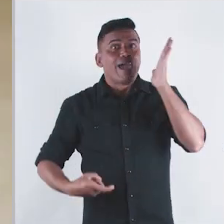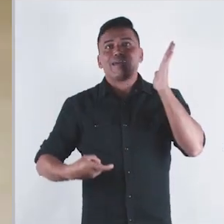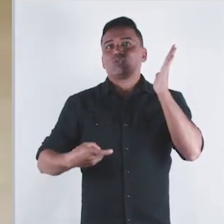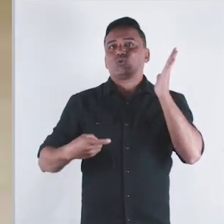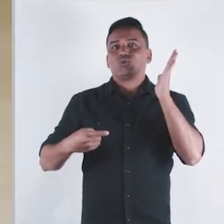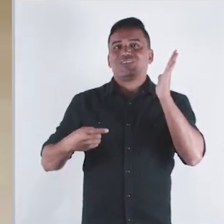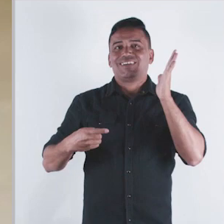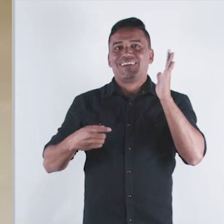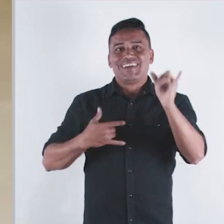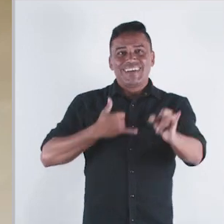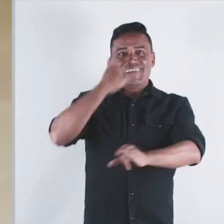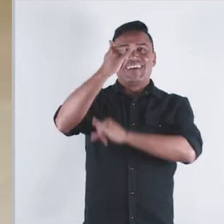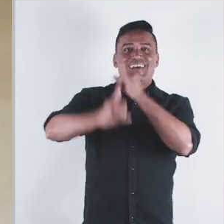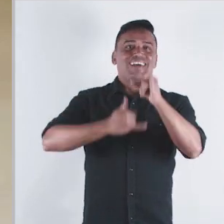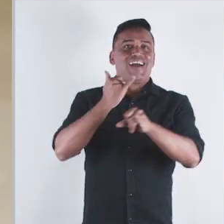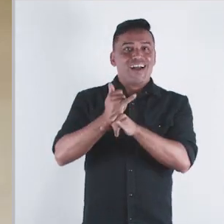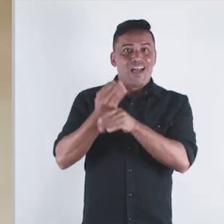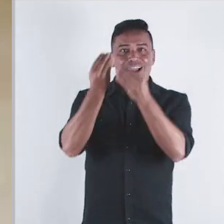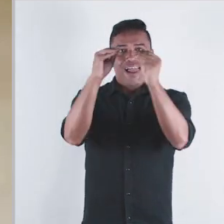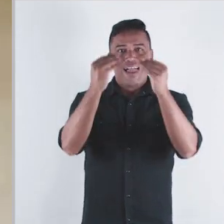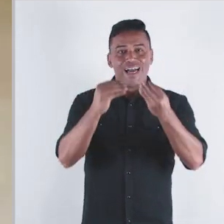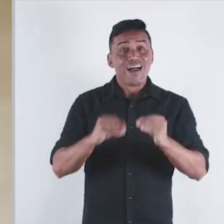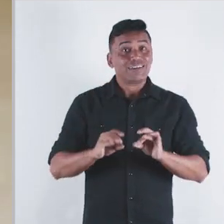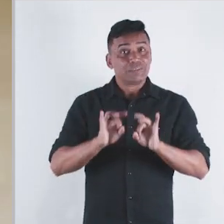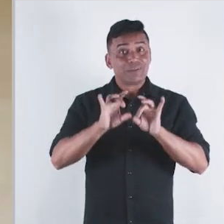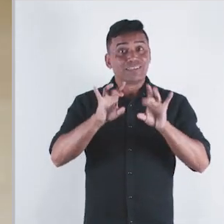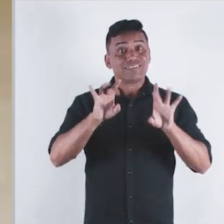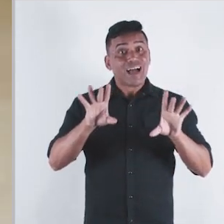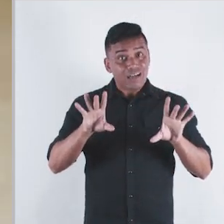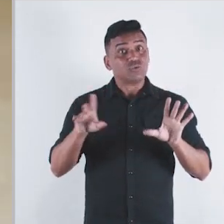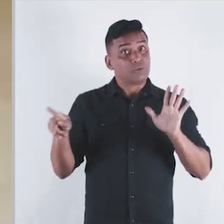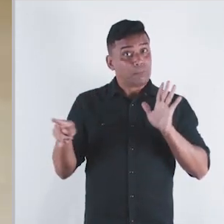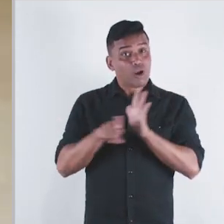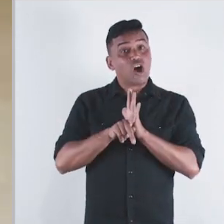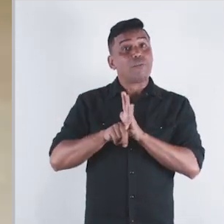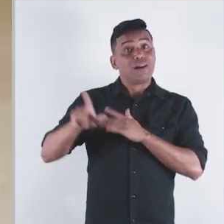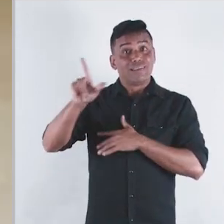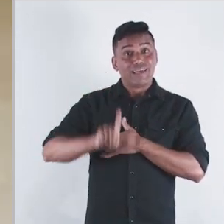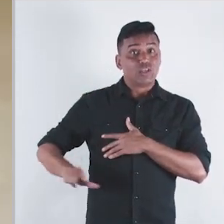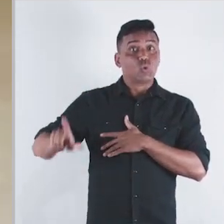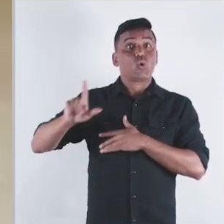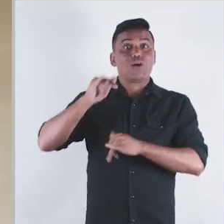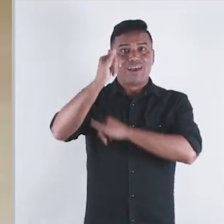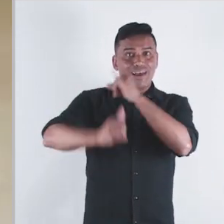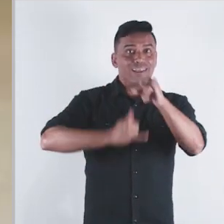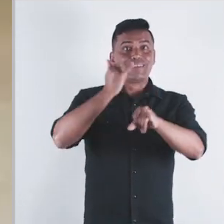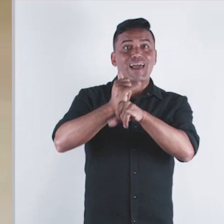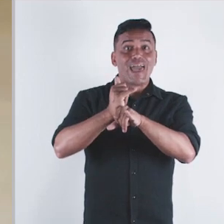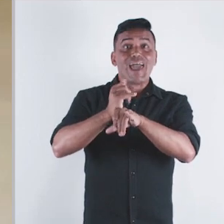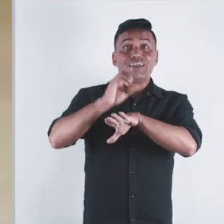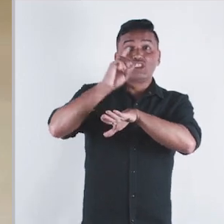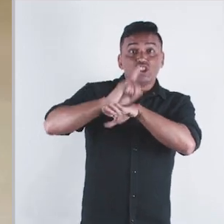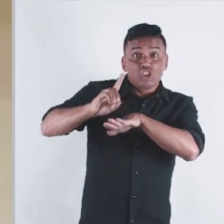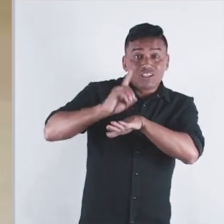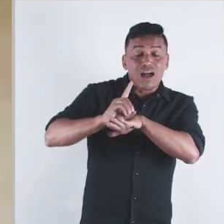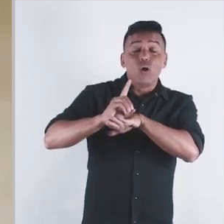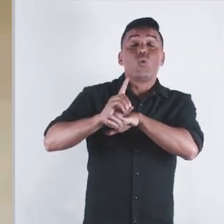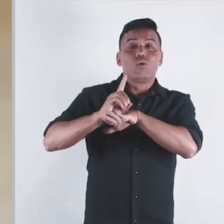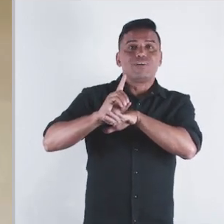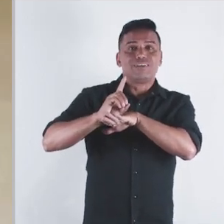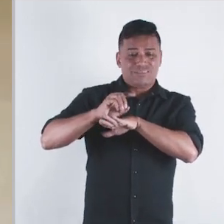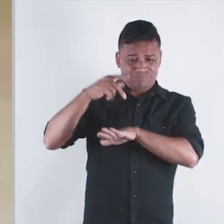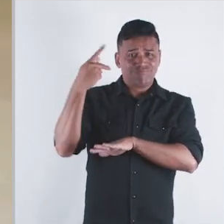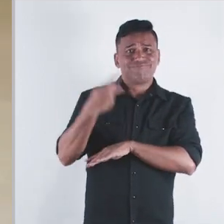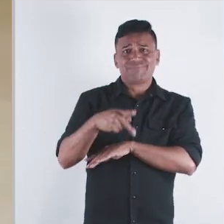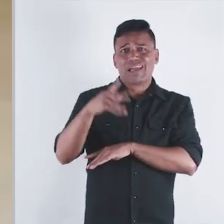exemplo, ou seja, especializadas na publicação de literatura digital, no Brasil, se você for olhar